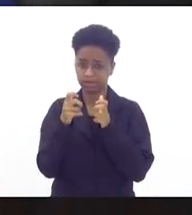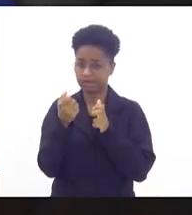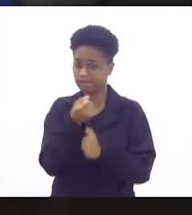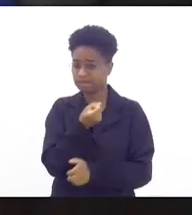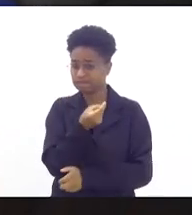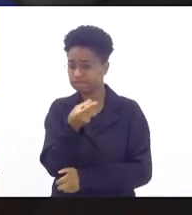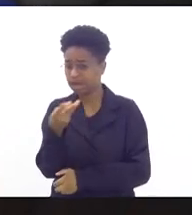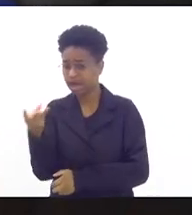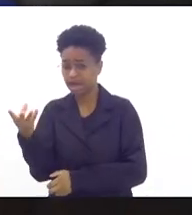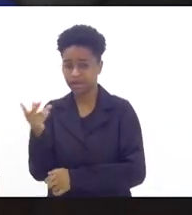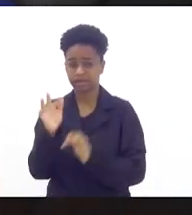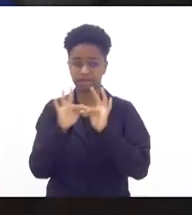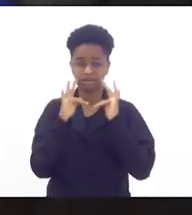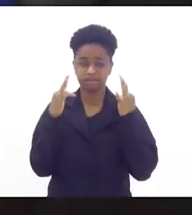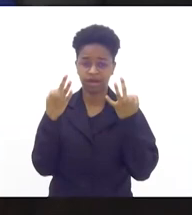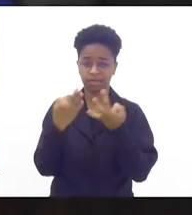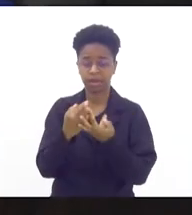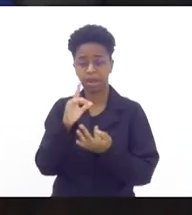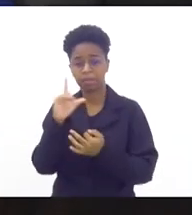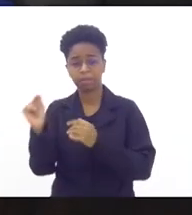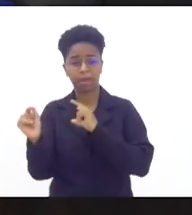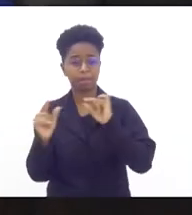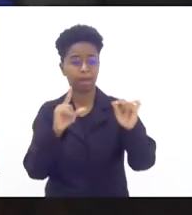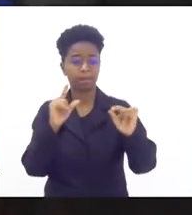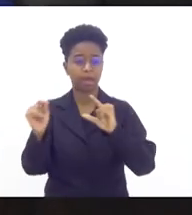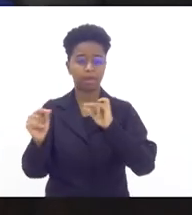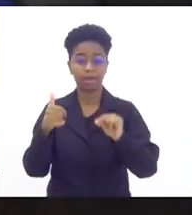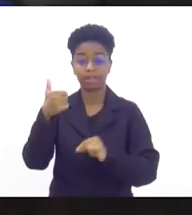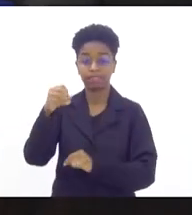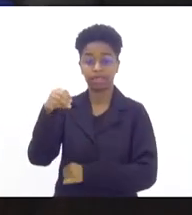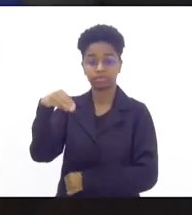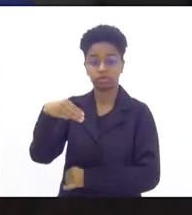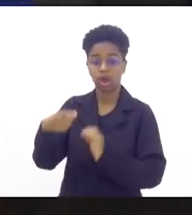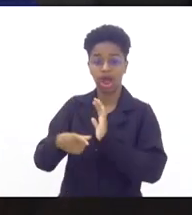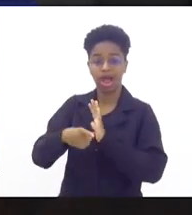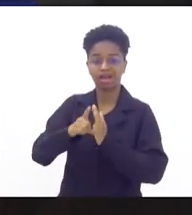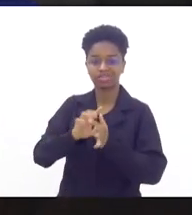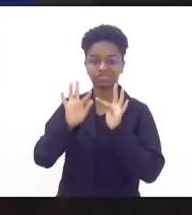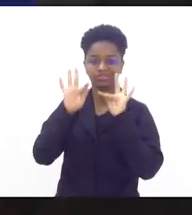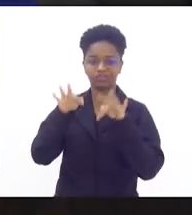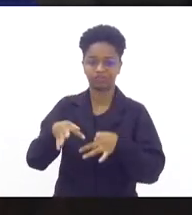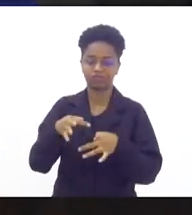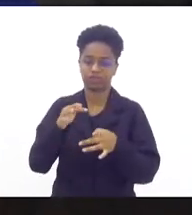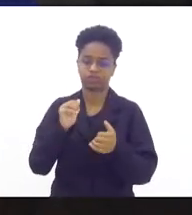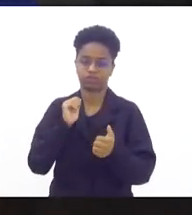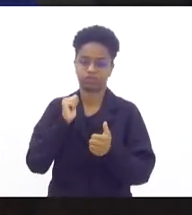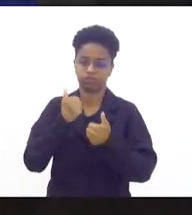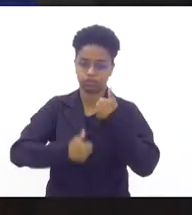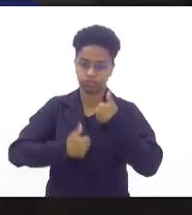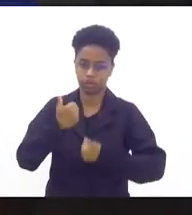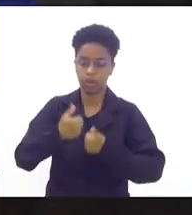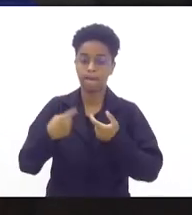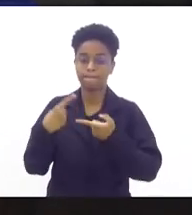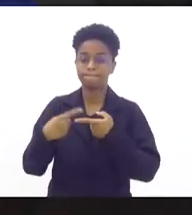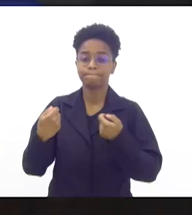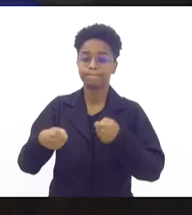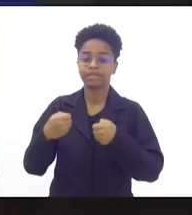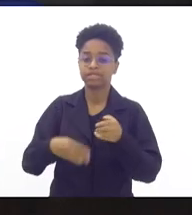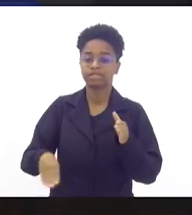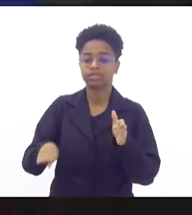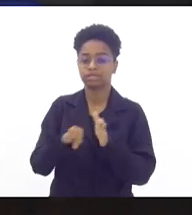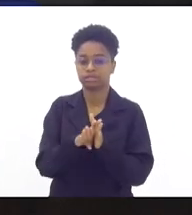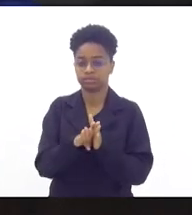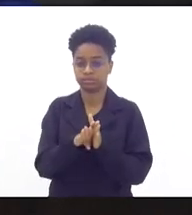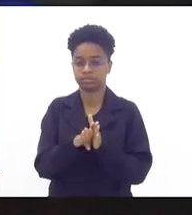de familiares saindo com 10 minutos antes de acabar o jogo e eles têm que chegar querido